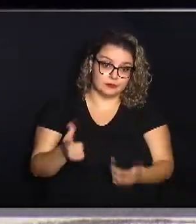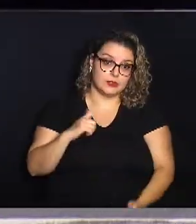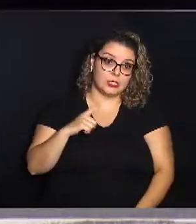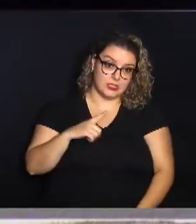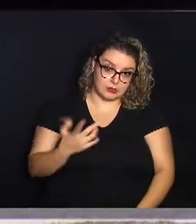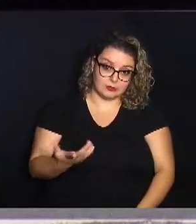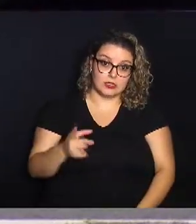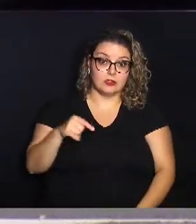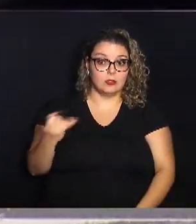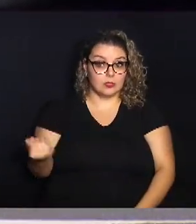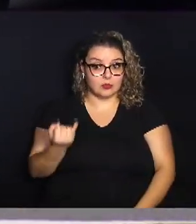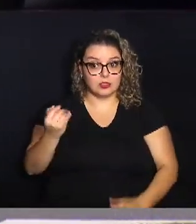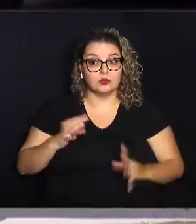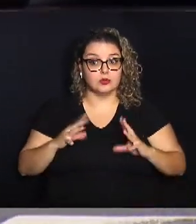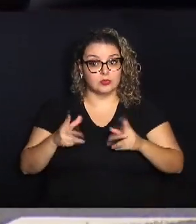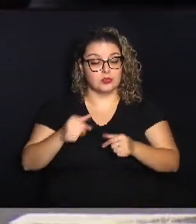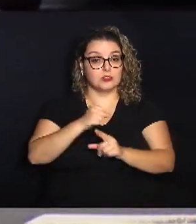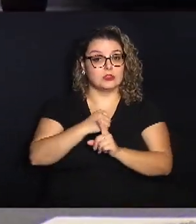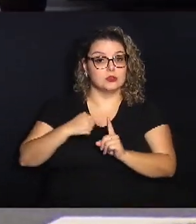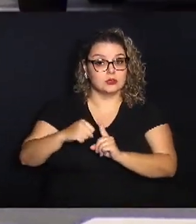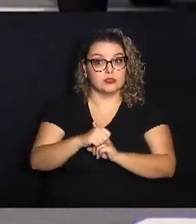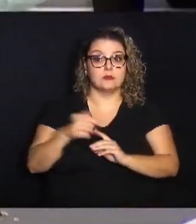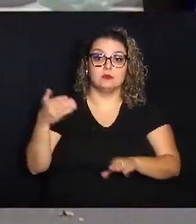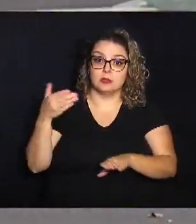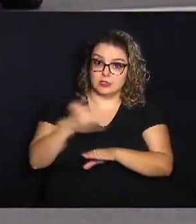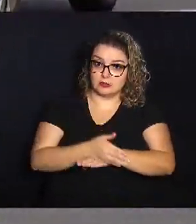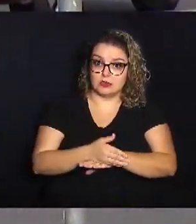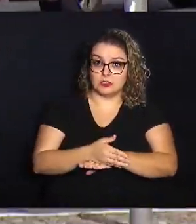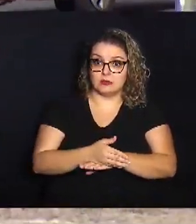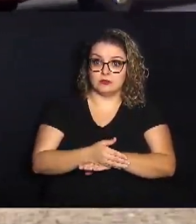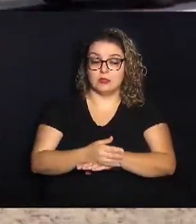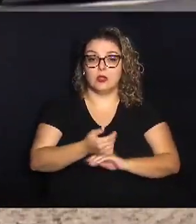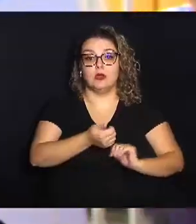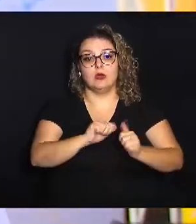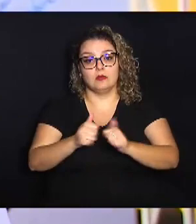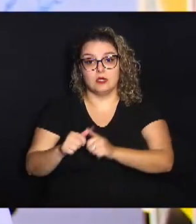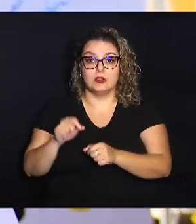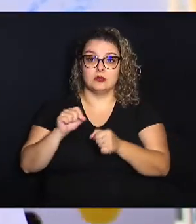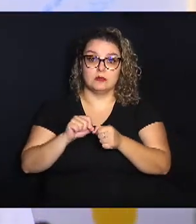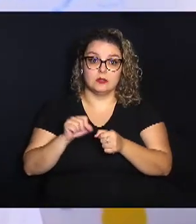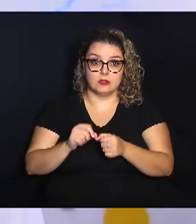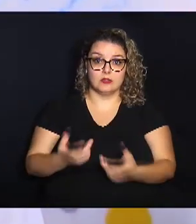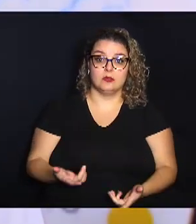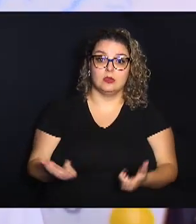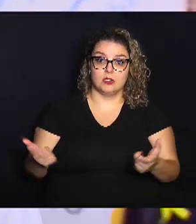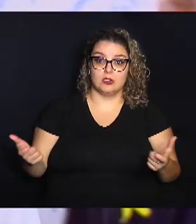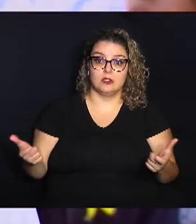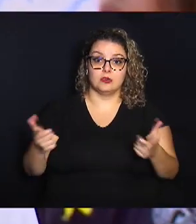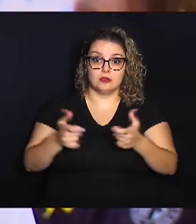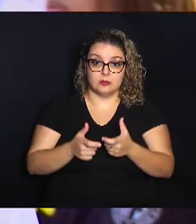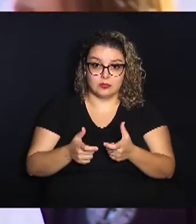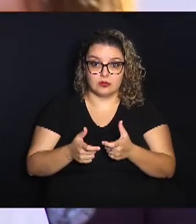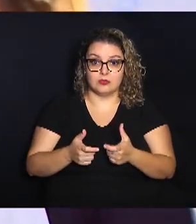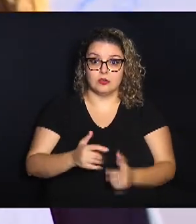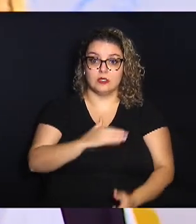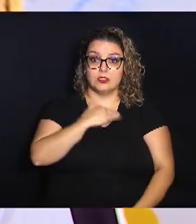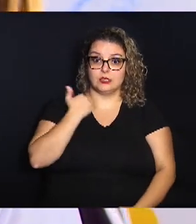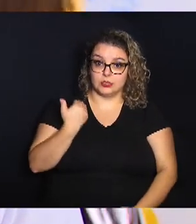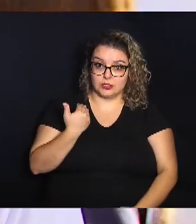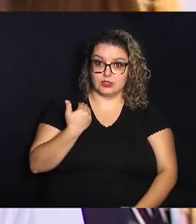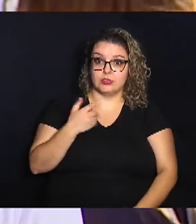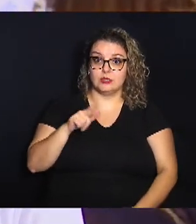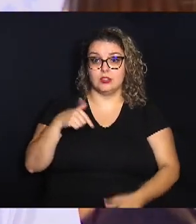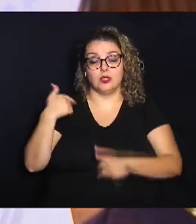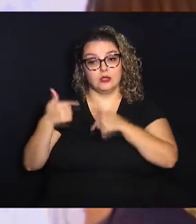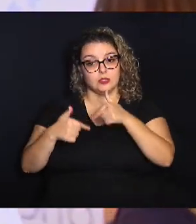importante que toda a sociedade, como eu disse, participe. Olha, a avaliação que a gente faz é que a redução de mortes é um